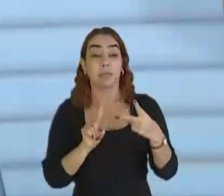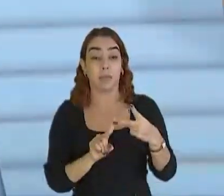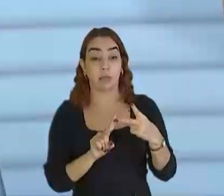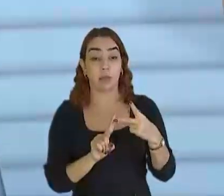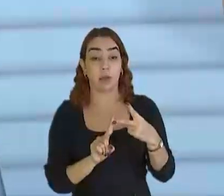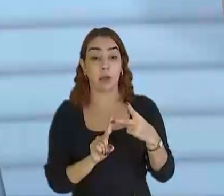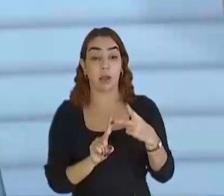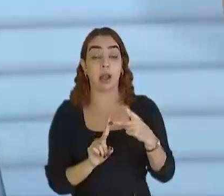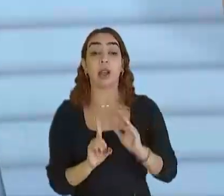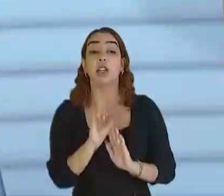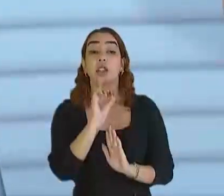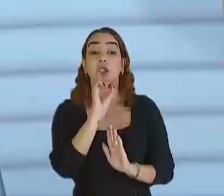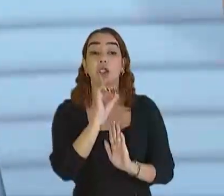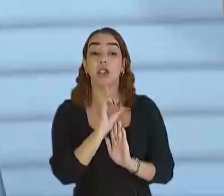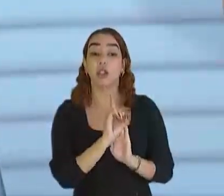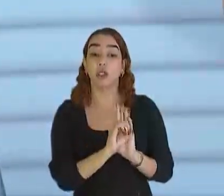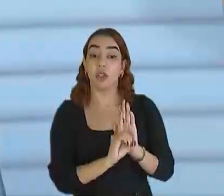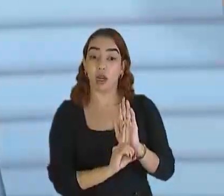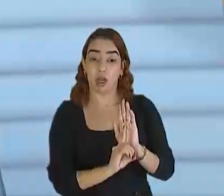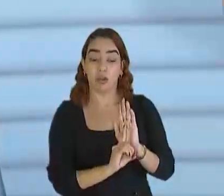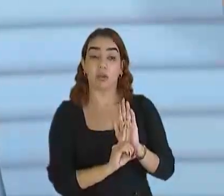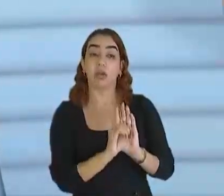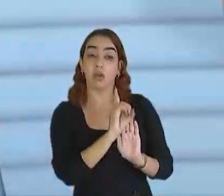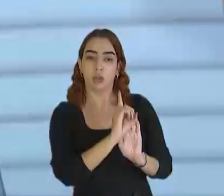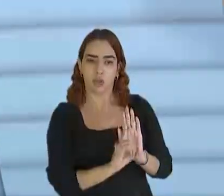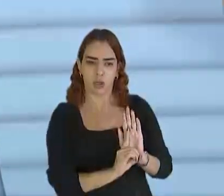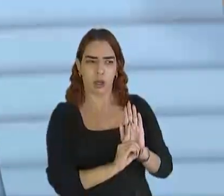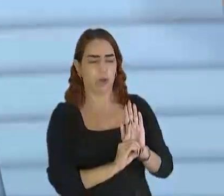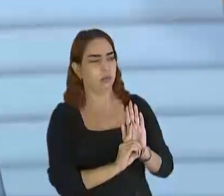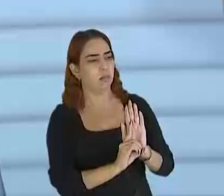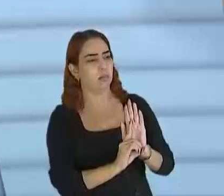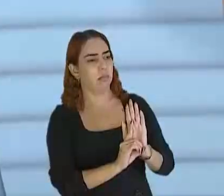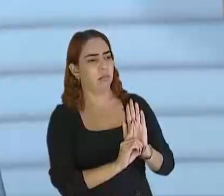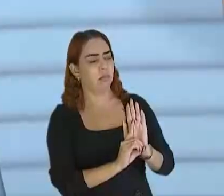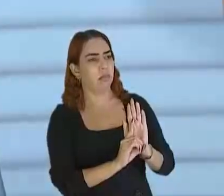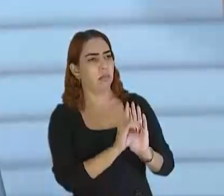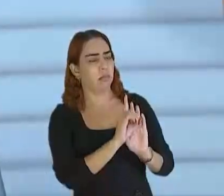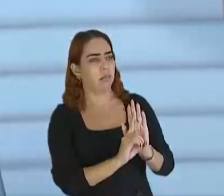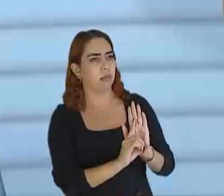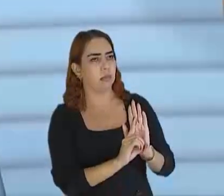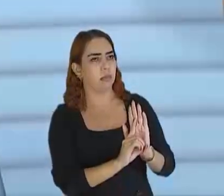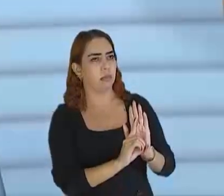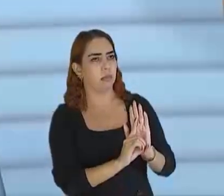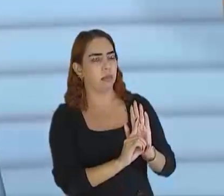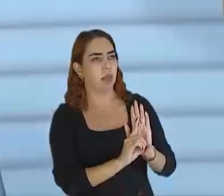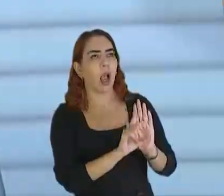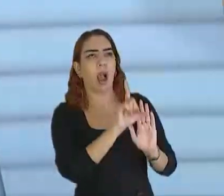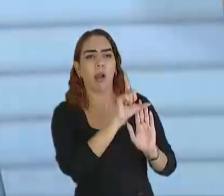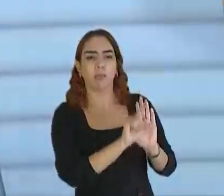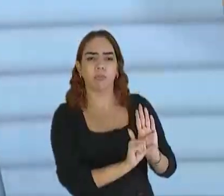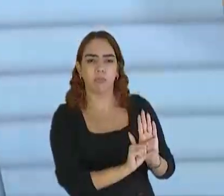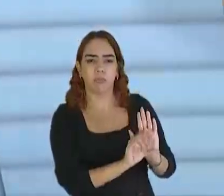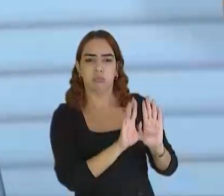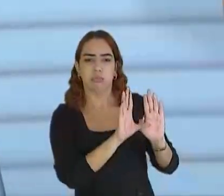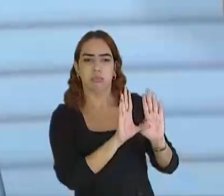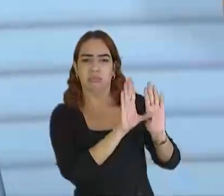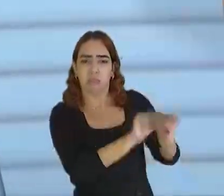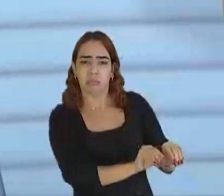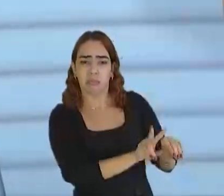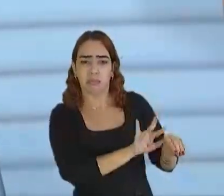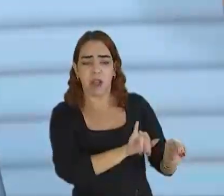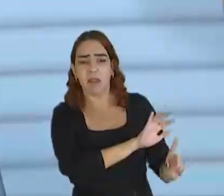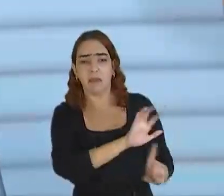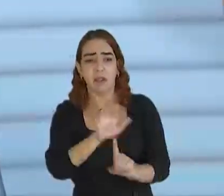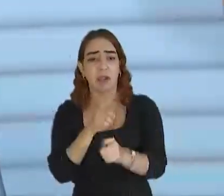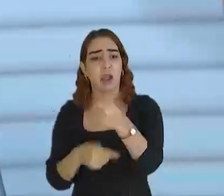para, em tese, né, ativar a economia, o que é um grande engodo, né? Ou seja, a supressão de direitos não ativa a economia, né?